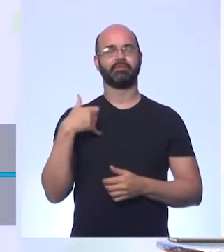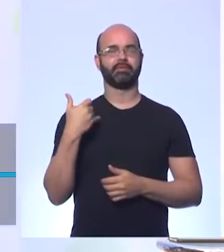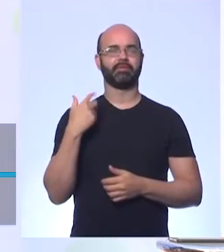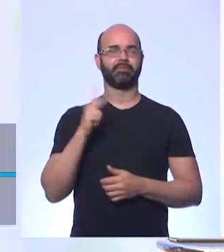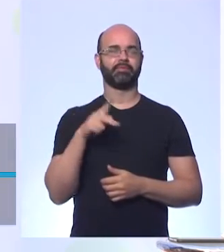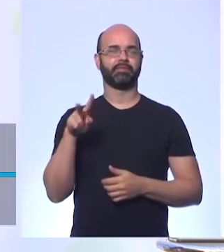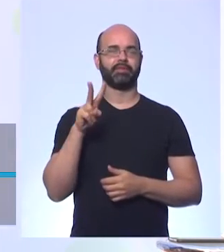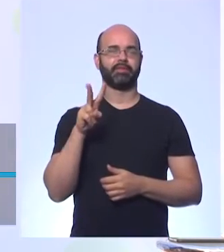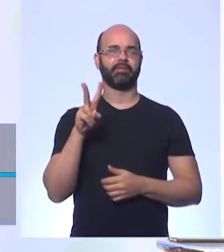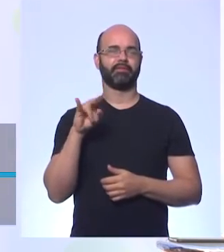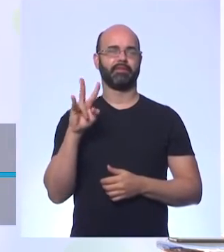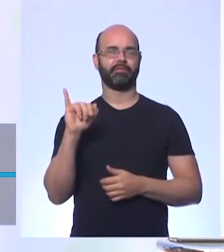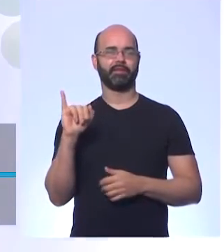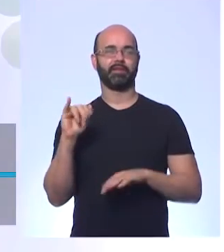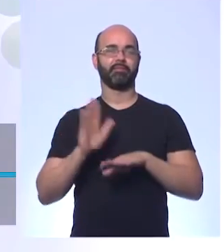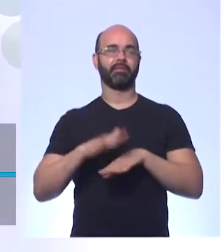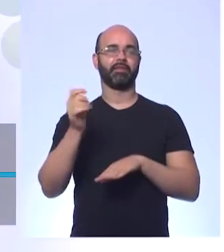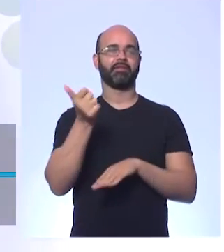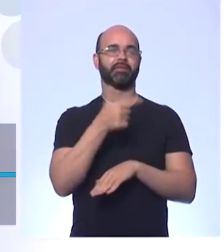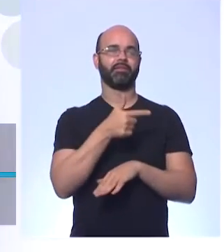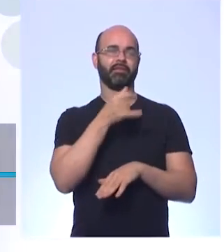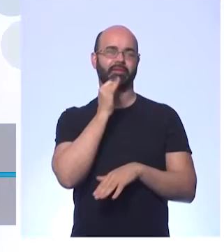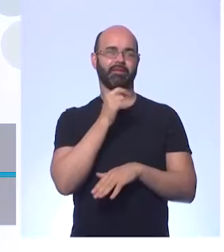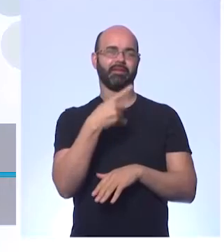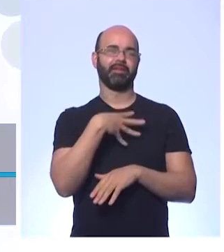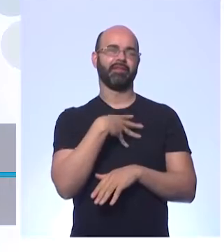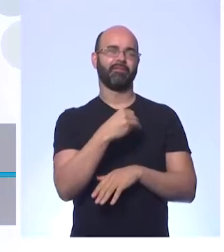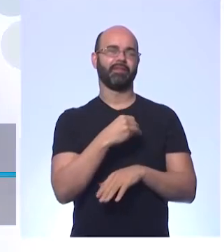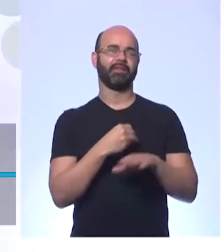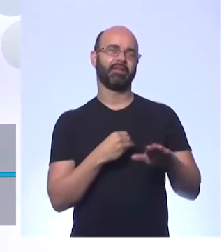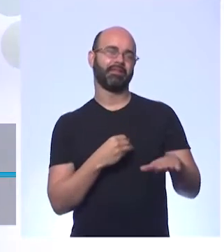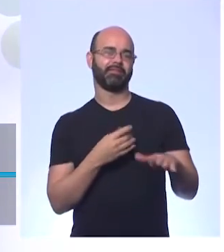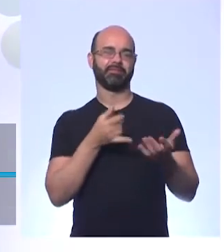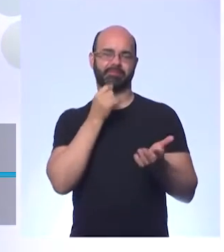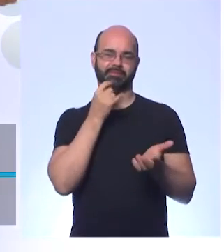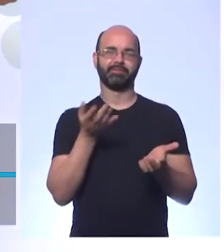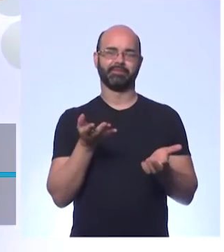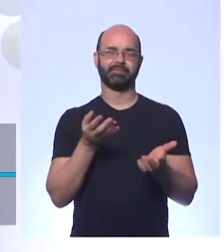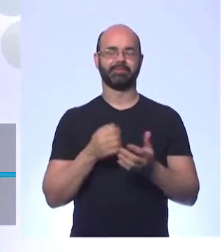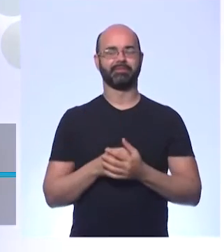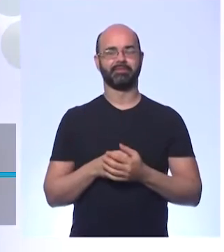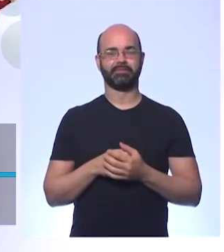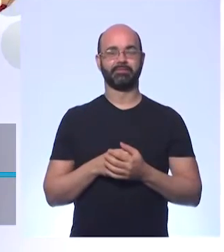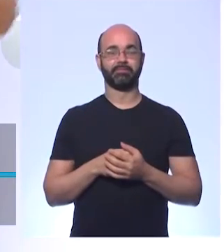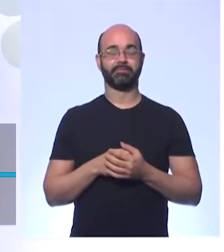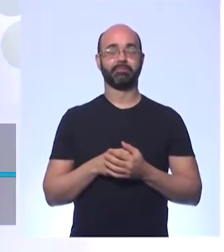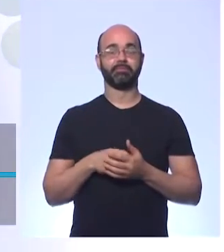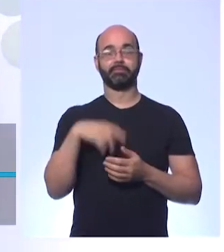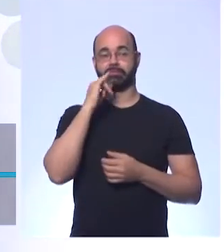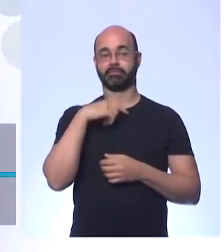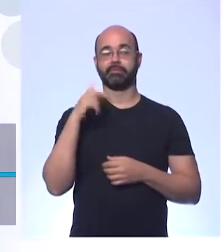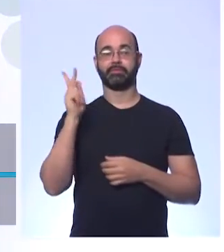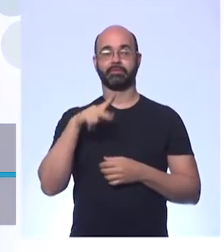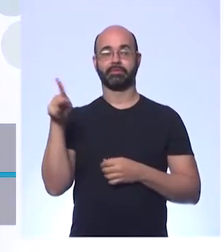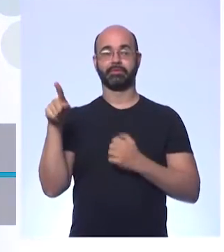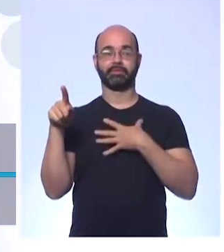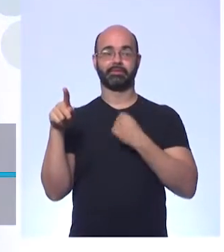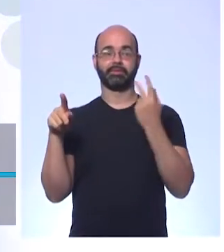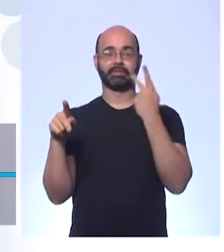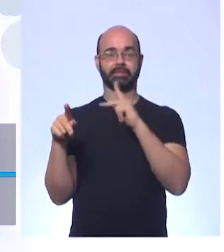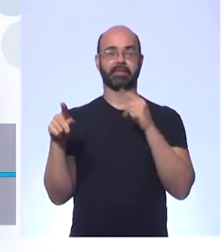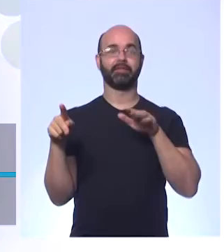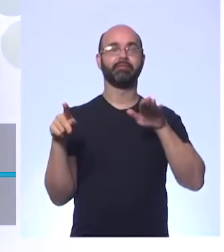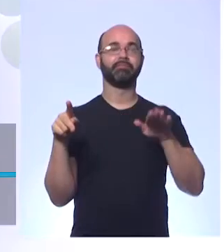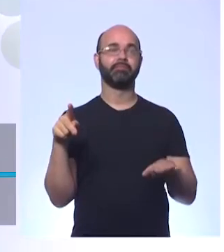é quantas vezes maior que a idade do filho dela. Então, você divide a idade da Pro pela idade do filho, você